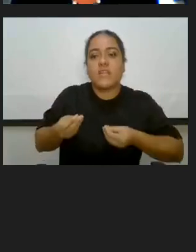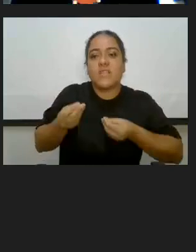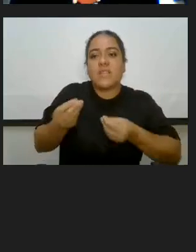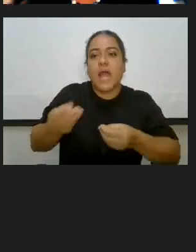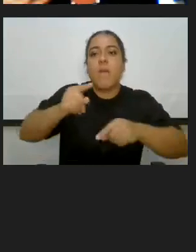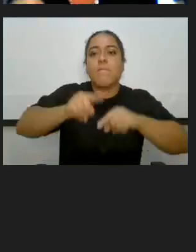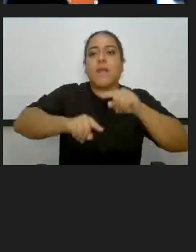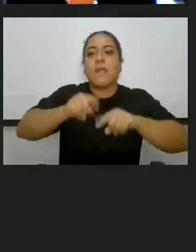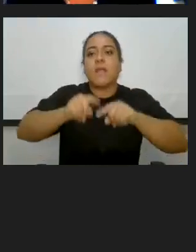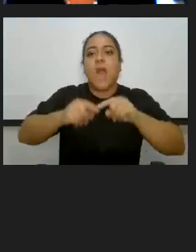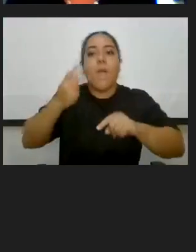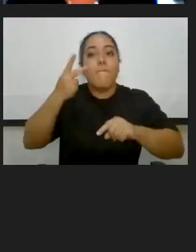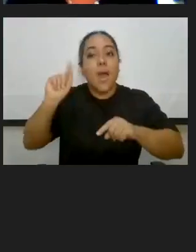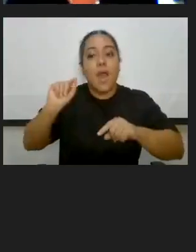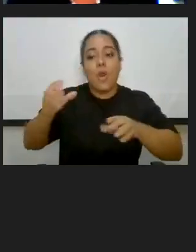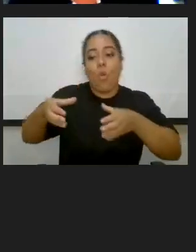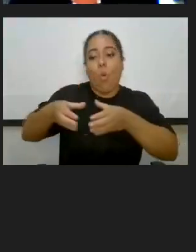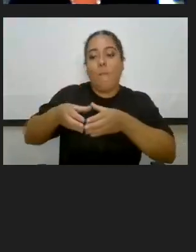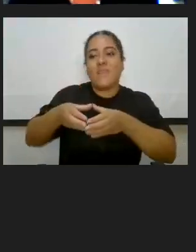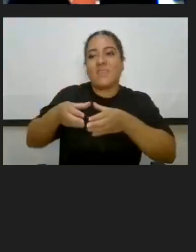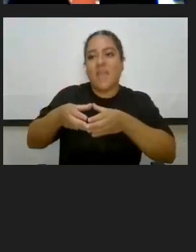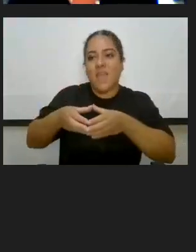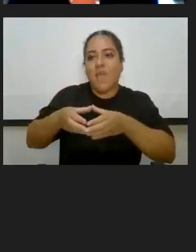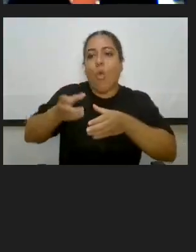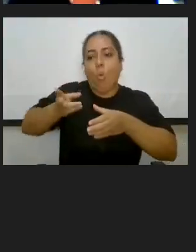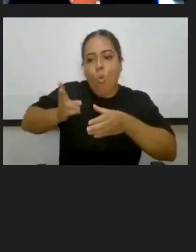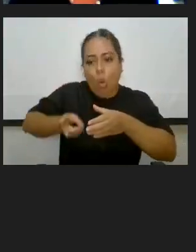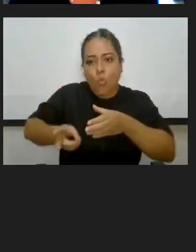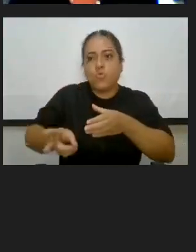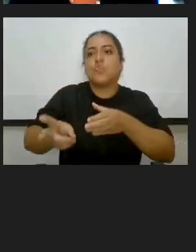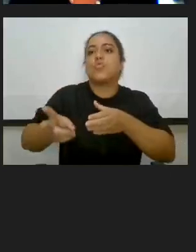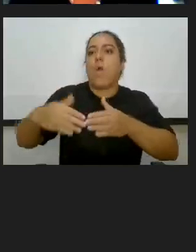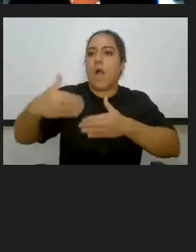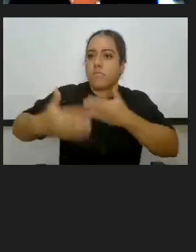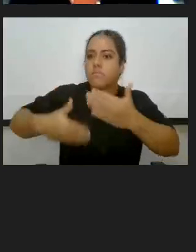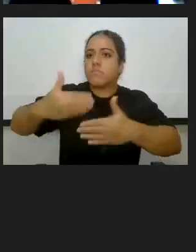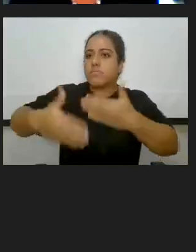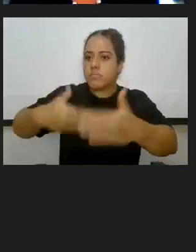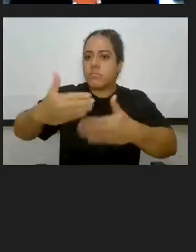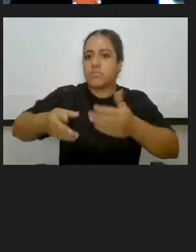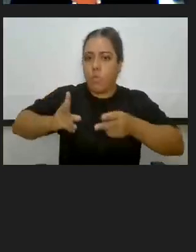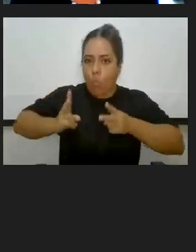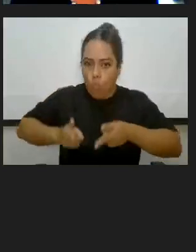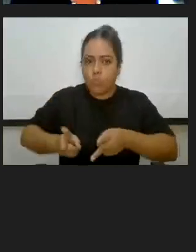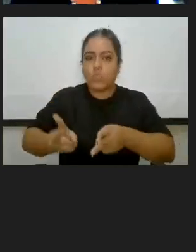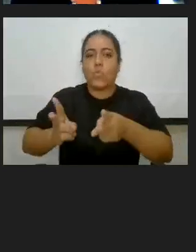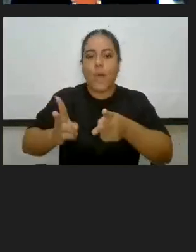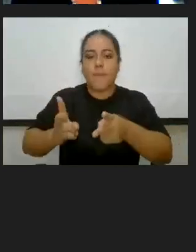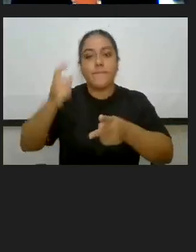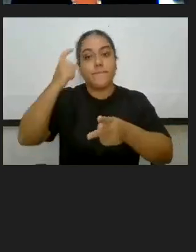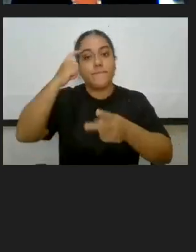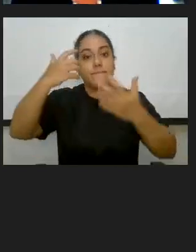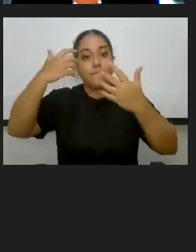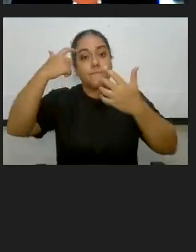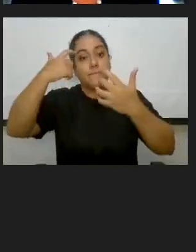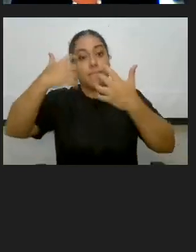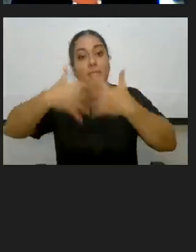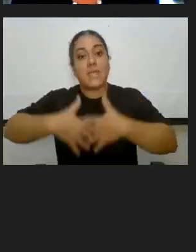comitê para dar continuidade no que se inicia hoje, pensando